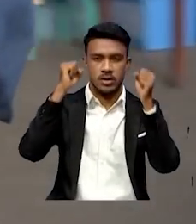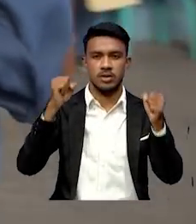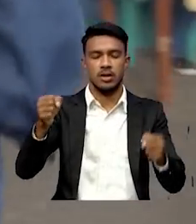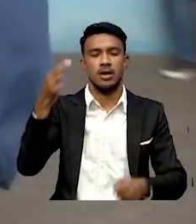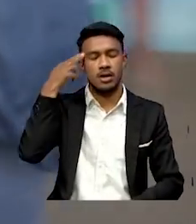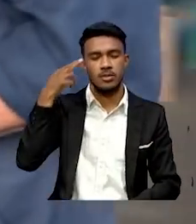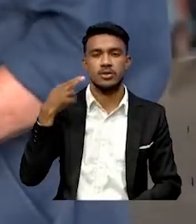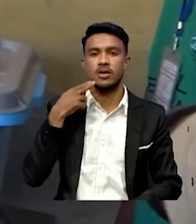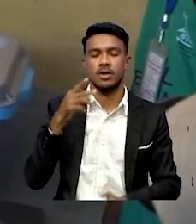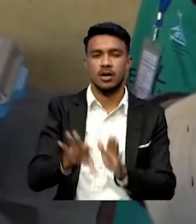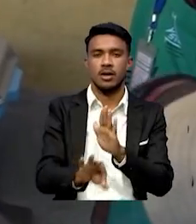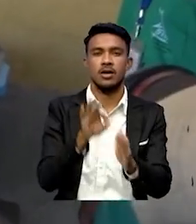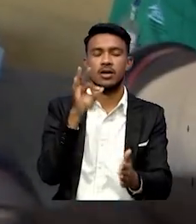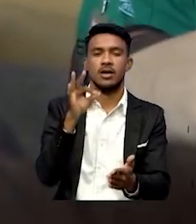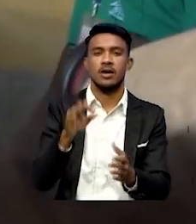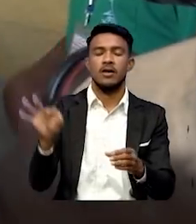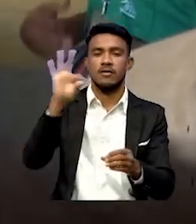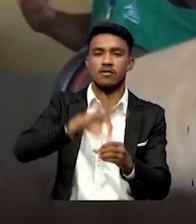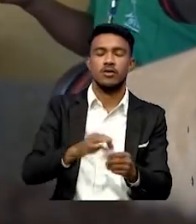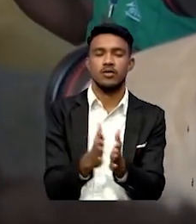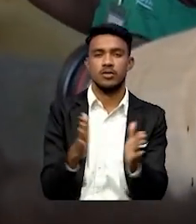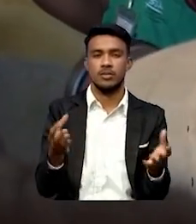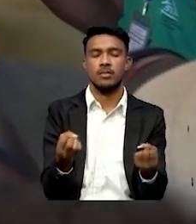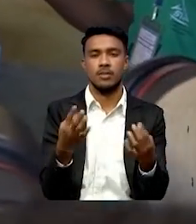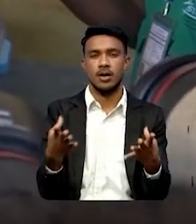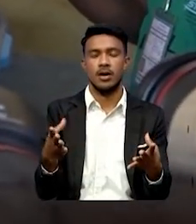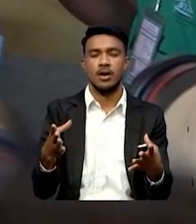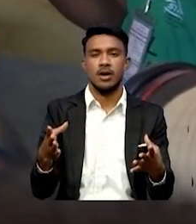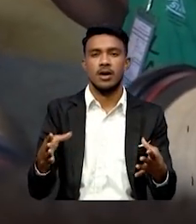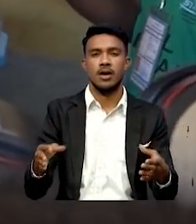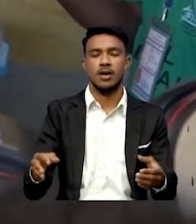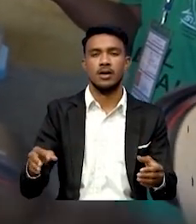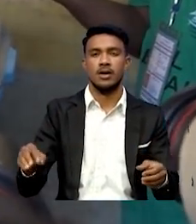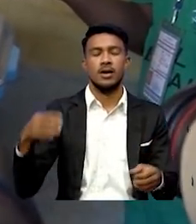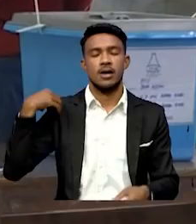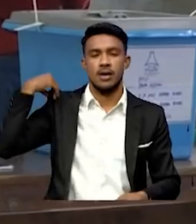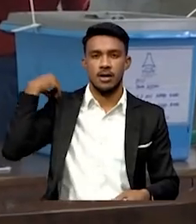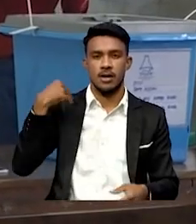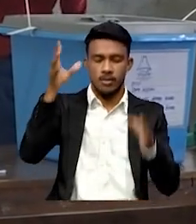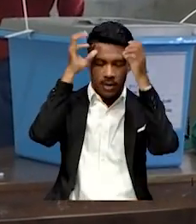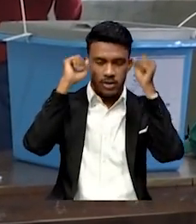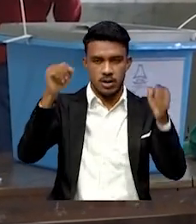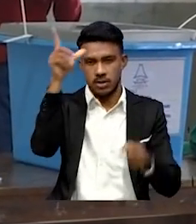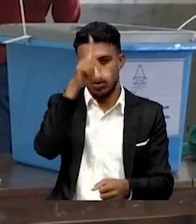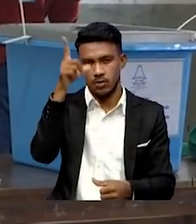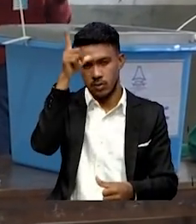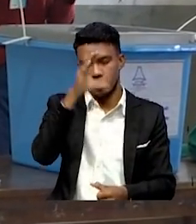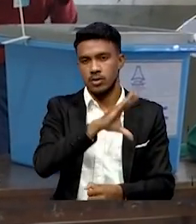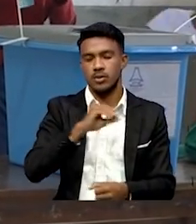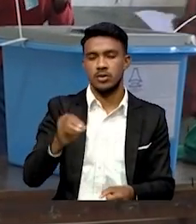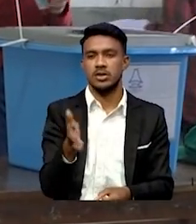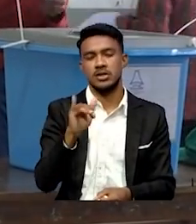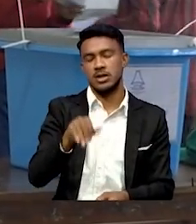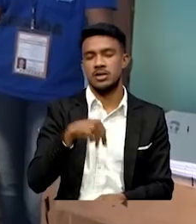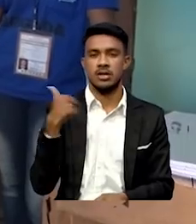Ramos Horta, retam votos bot, compar ho candidato presidente Francisco Guterres Luolo, no candidato presidente Siracelo,